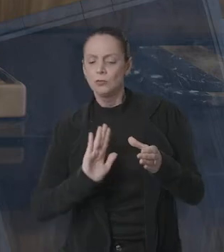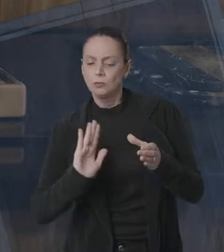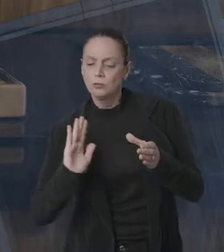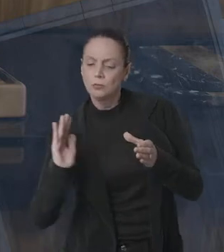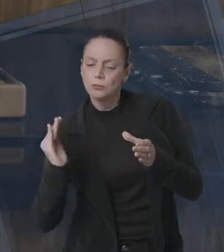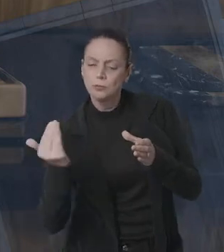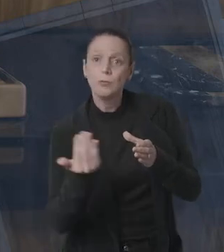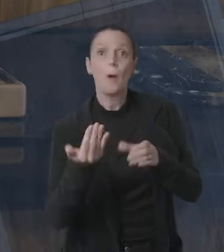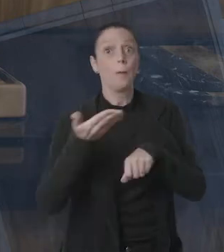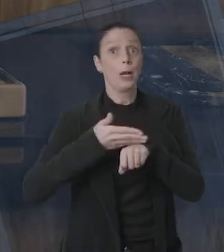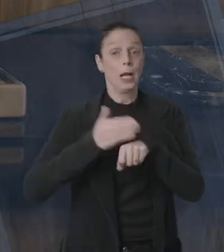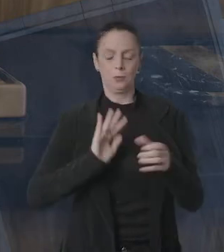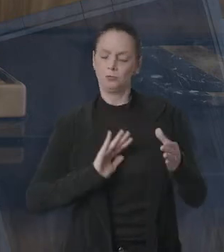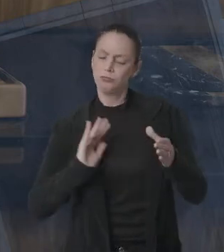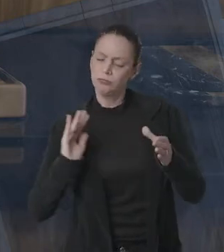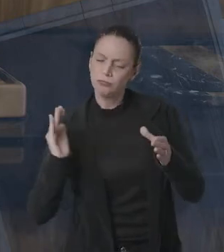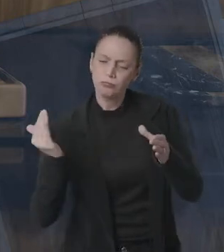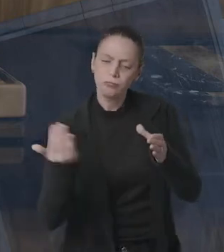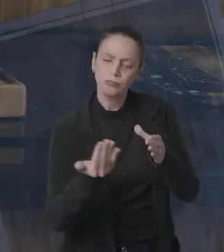o chantilly